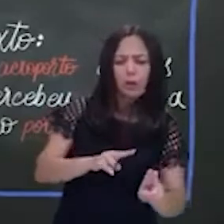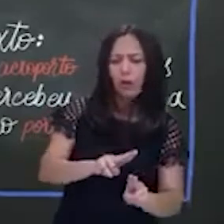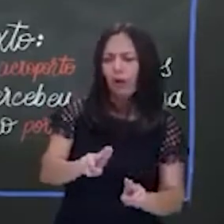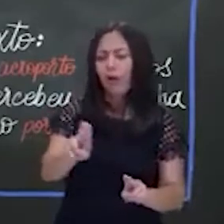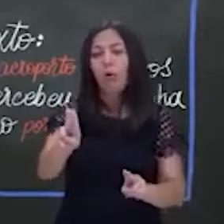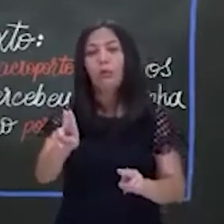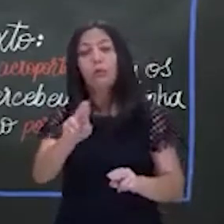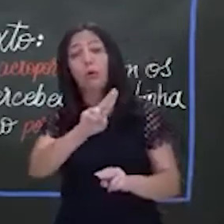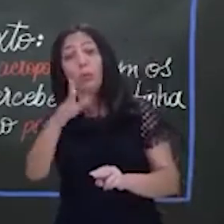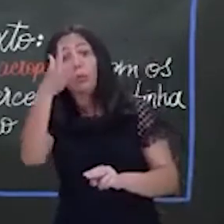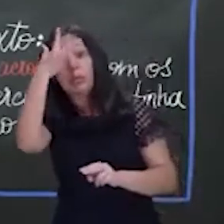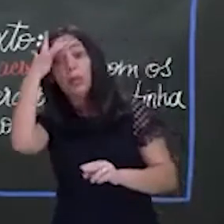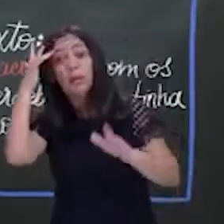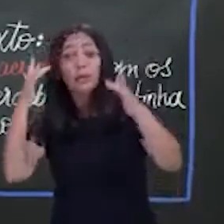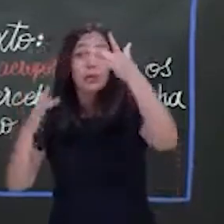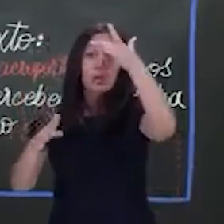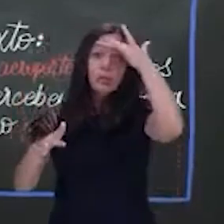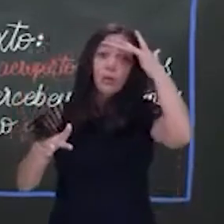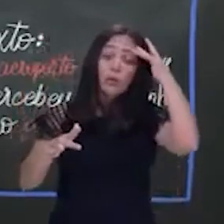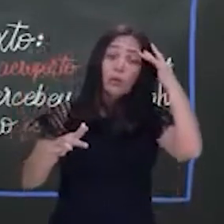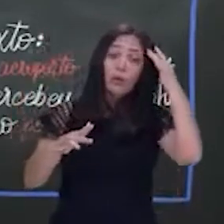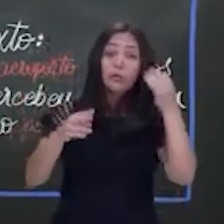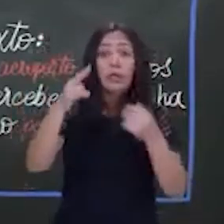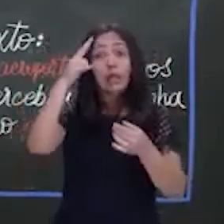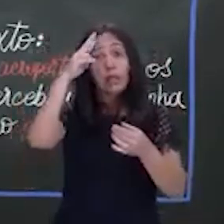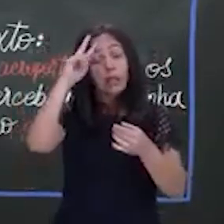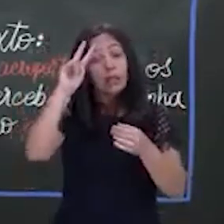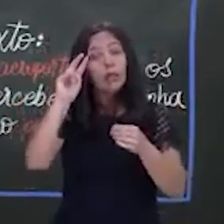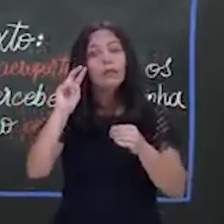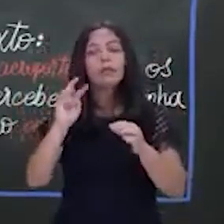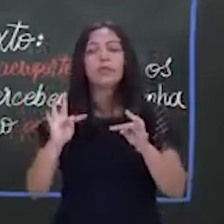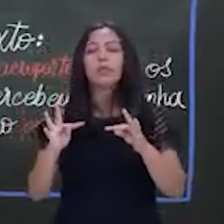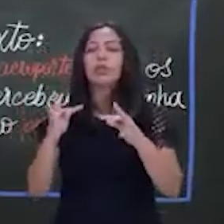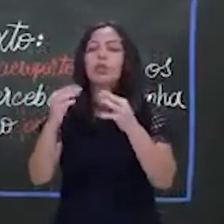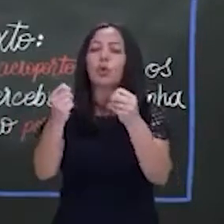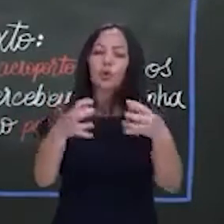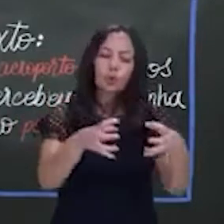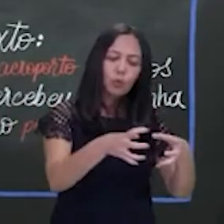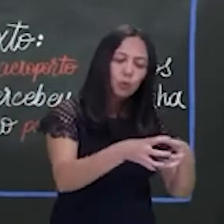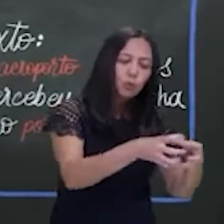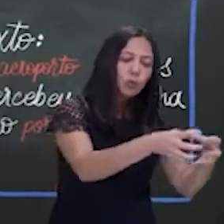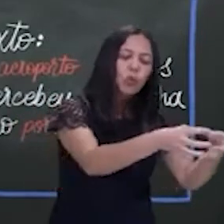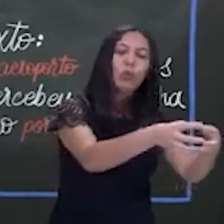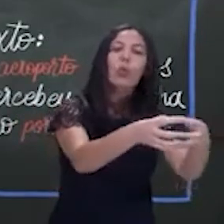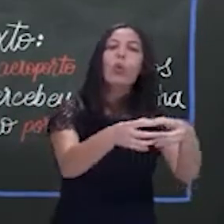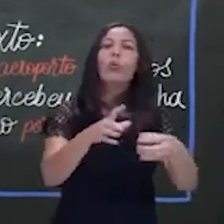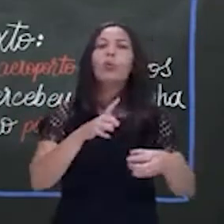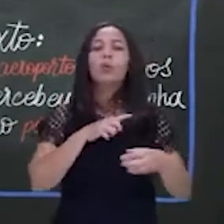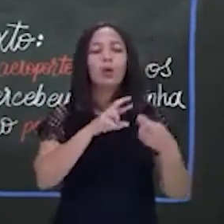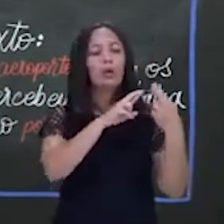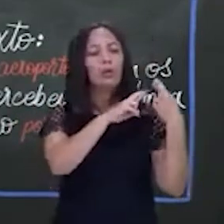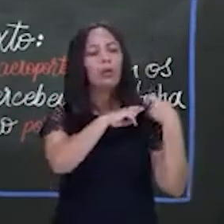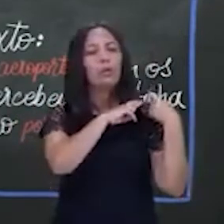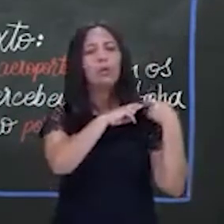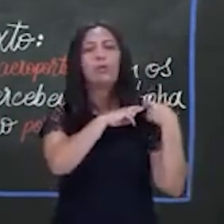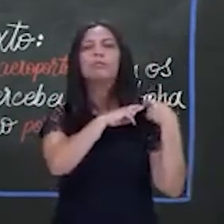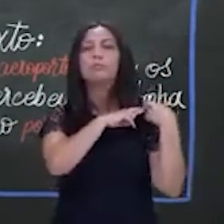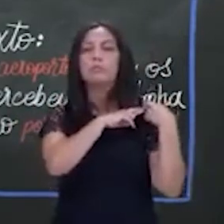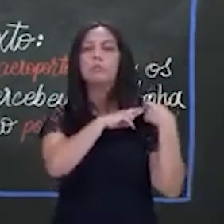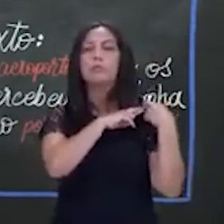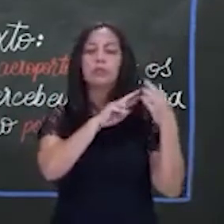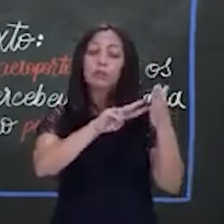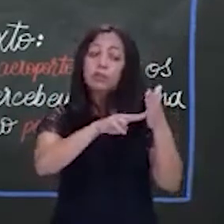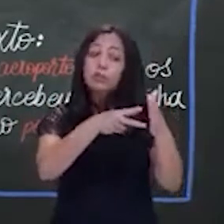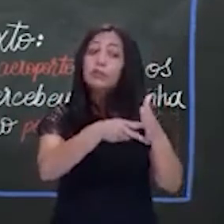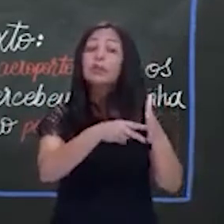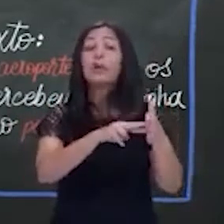o nome dos objetos, o nome das pessoas. Então, guarda sempre que todas as classes têm uma função. Isso vai te ajudar